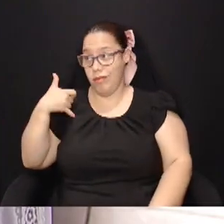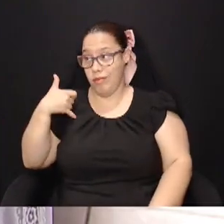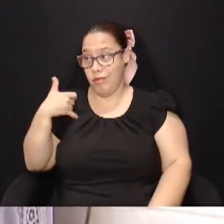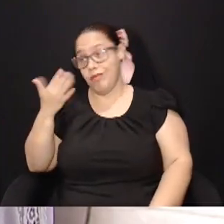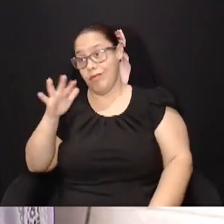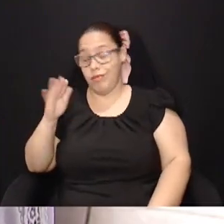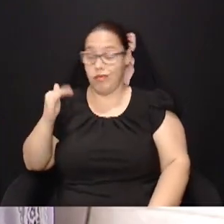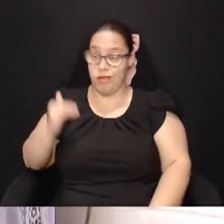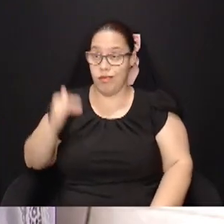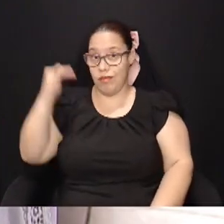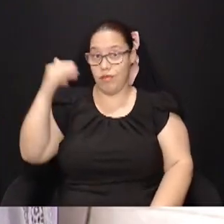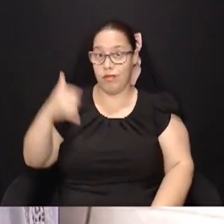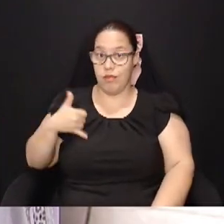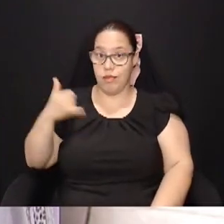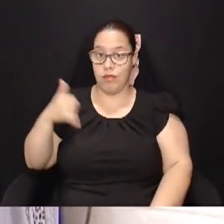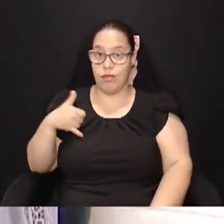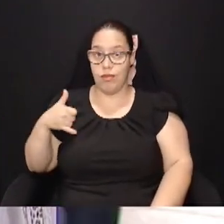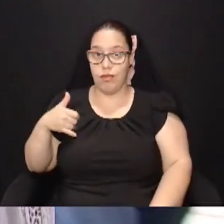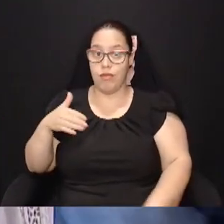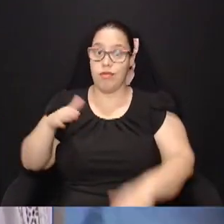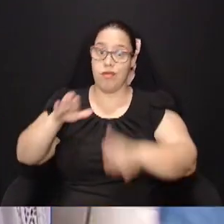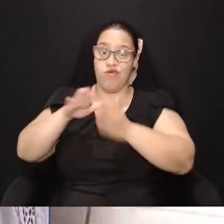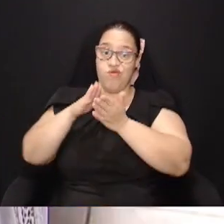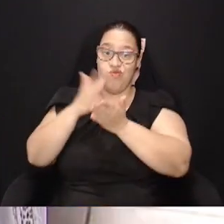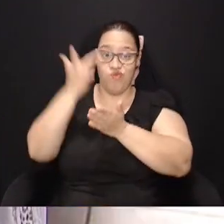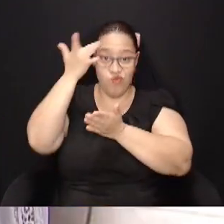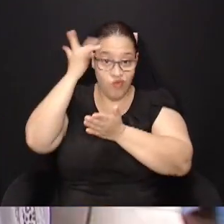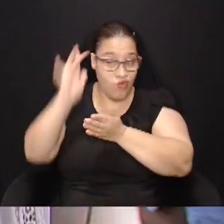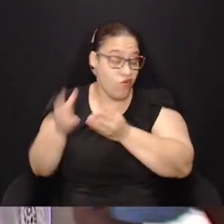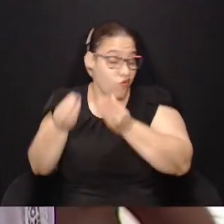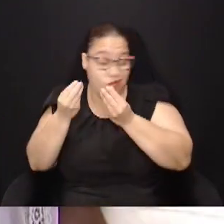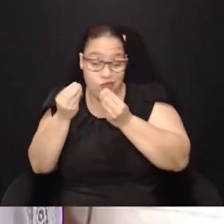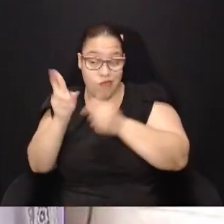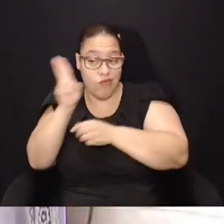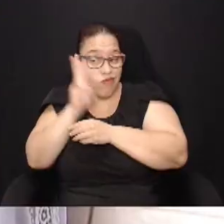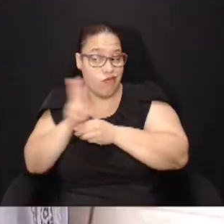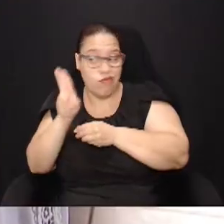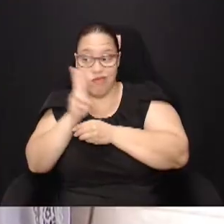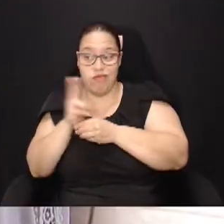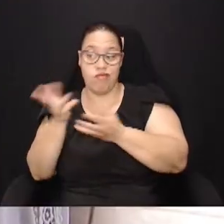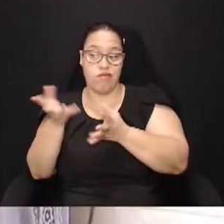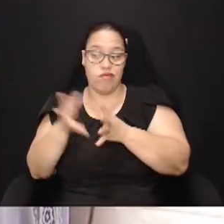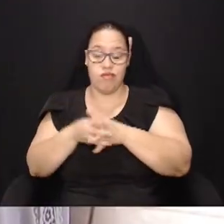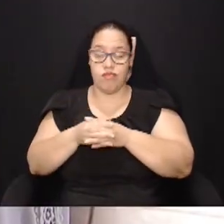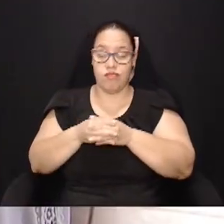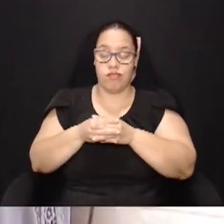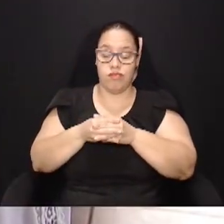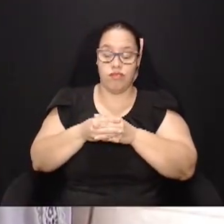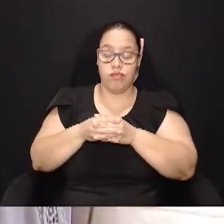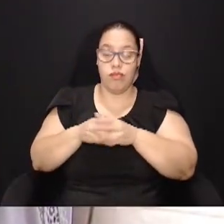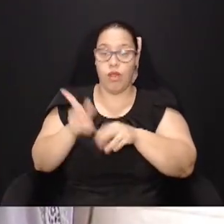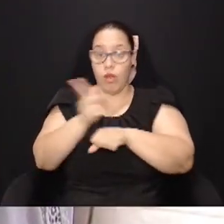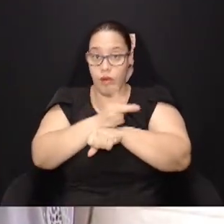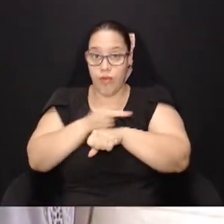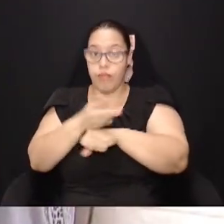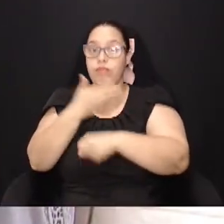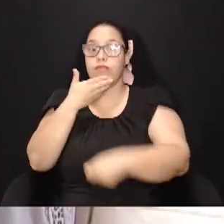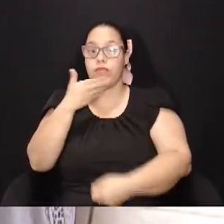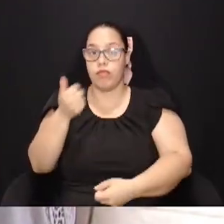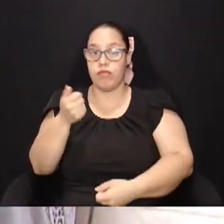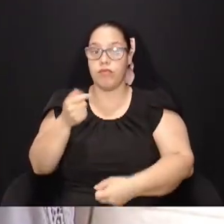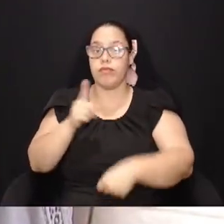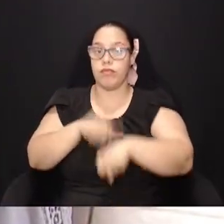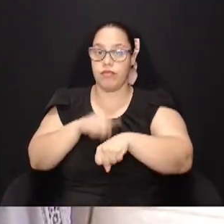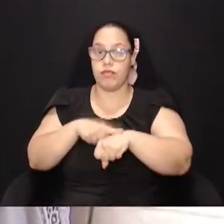a gente acaba ficando para trás, né? A gente nunca procura melhorar. E agora é a época que eu estou aposentada, então